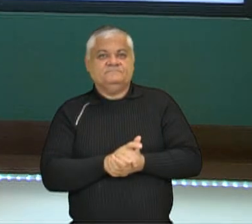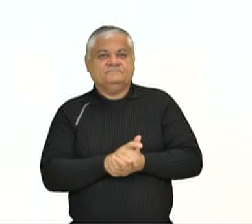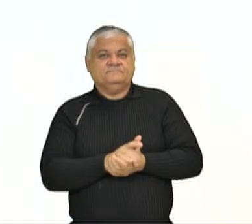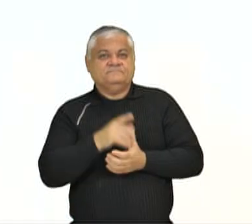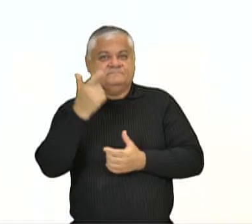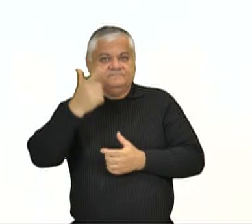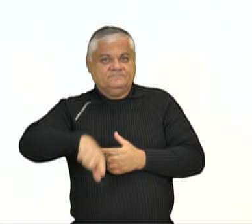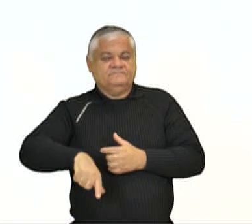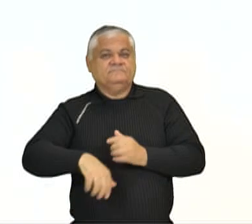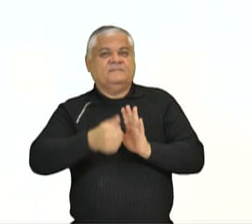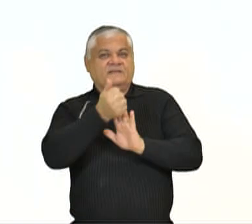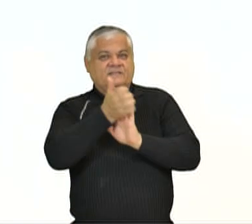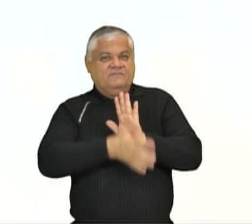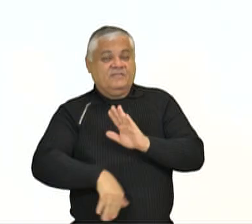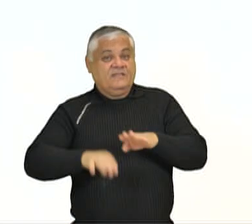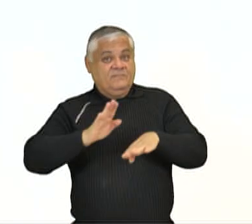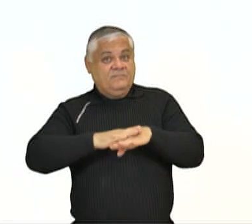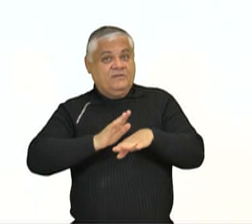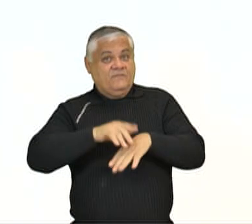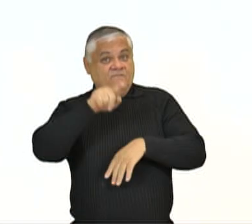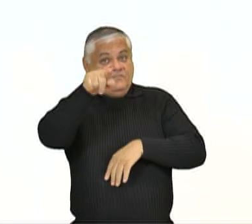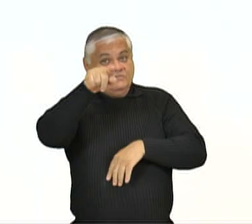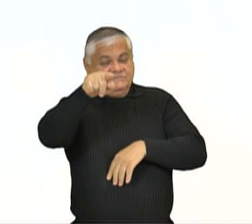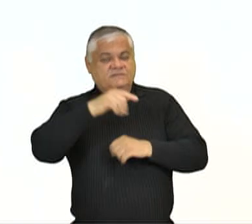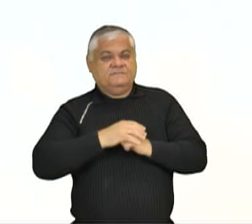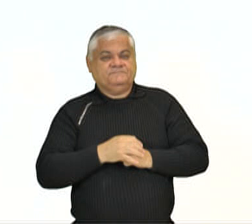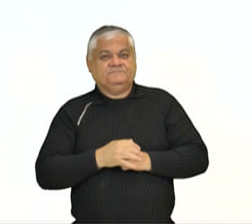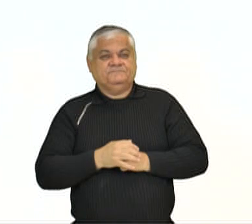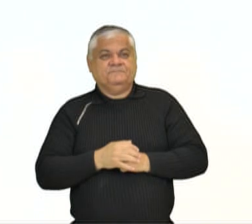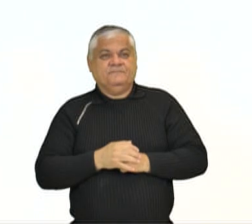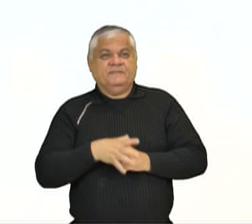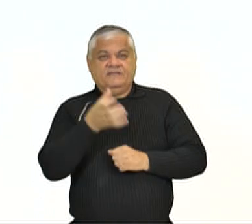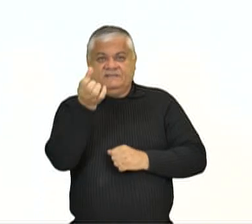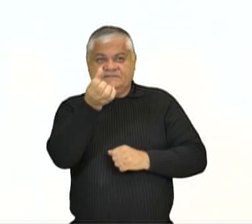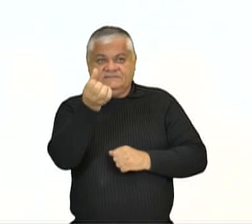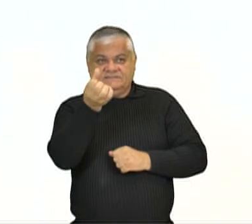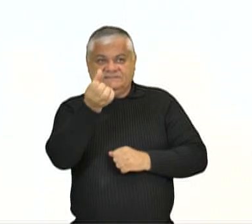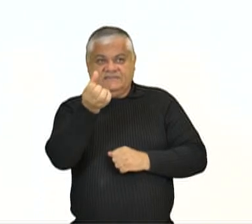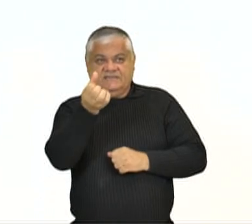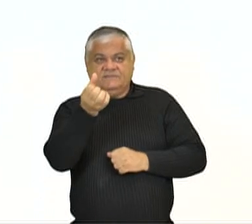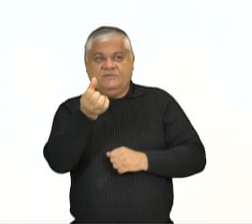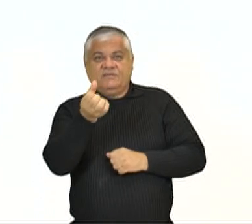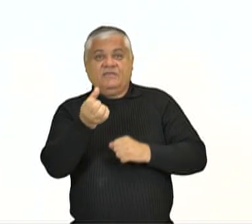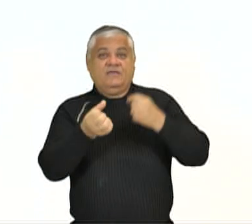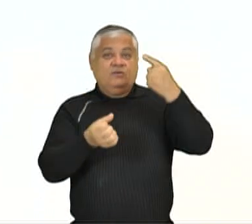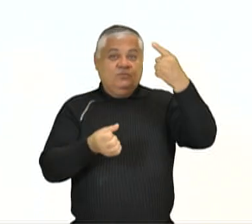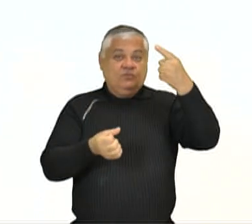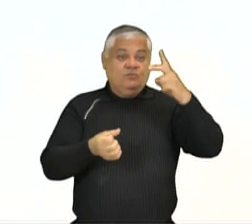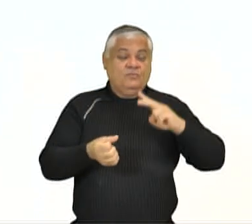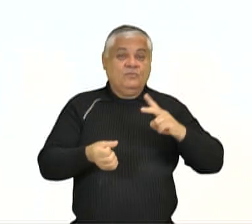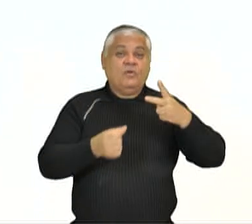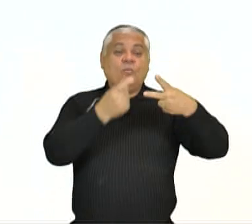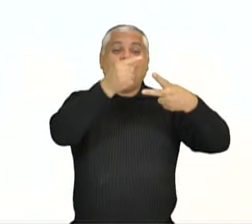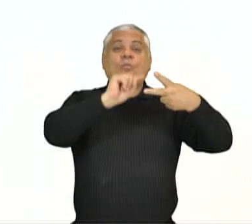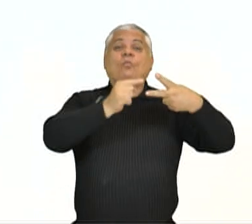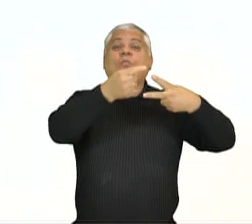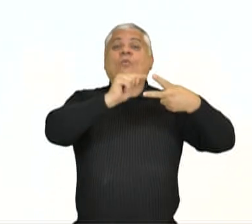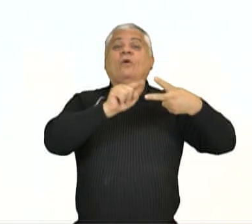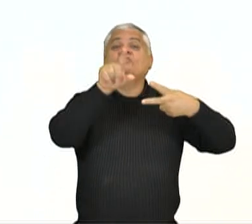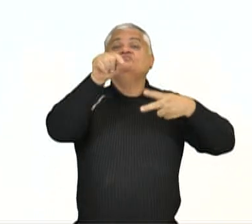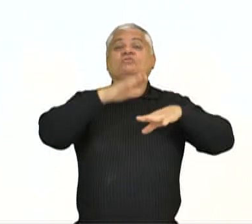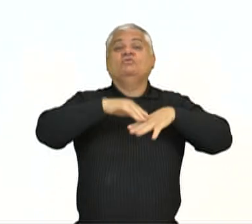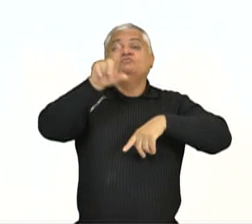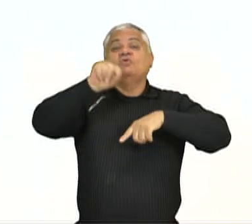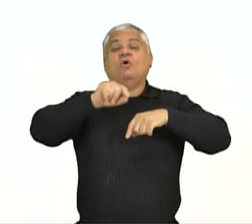Atividade aí, ó, para vocês, tá? O número 6 está aparecendo duas vezes porque ou é uma coisa ou é outra que vocês irão escolher